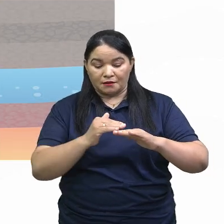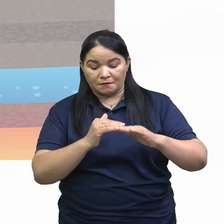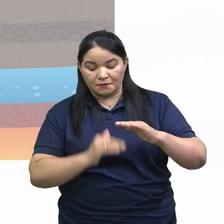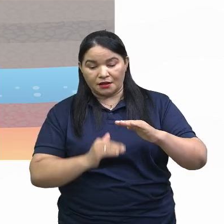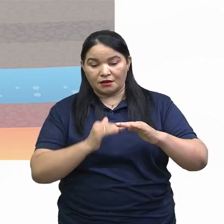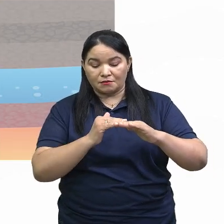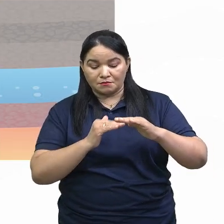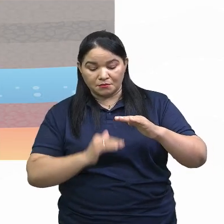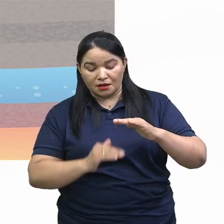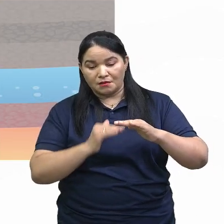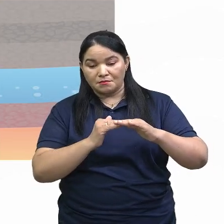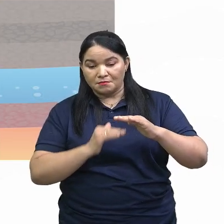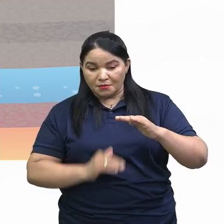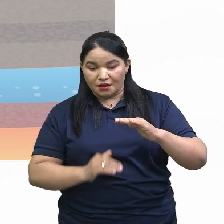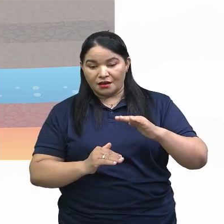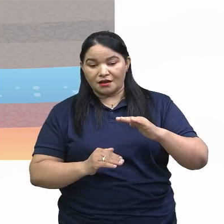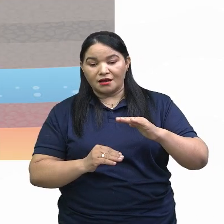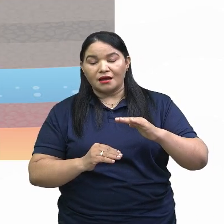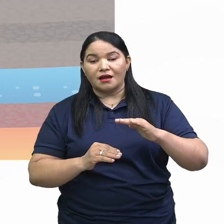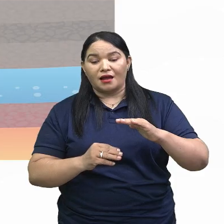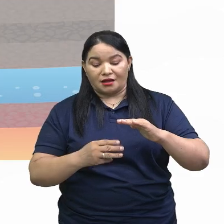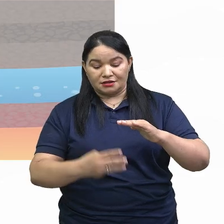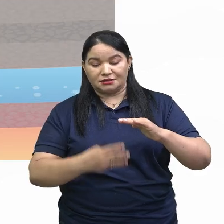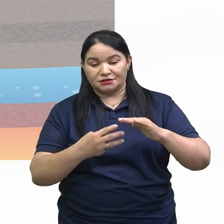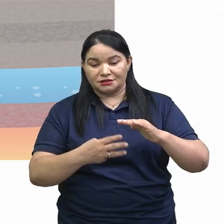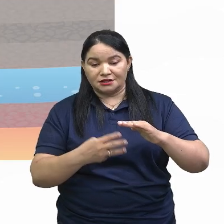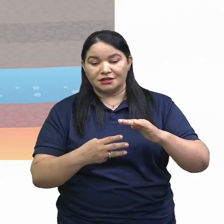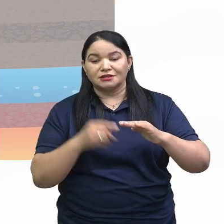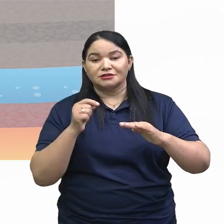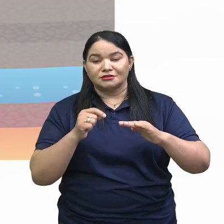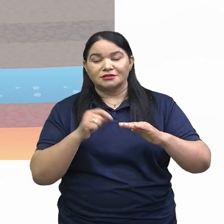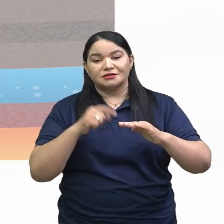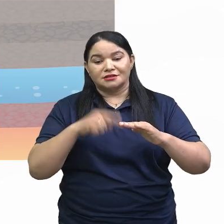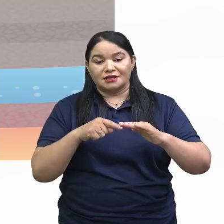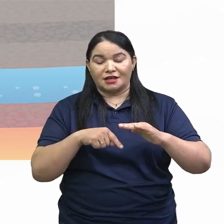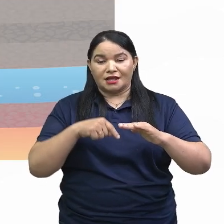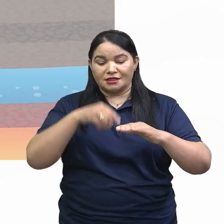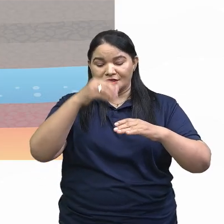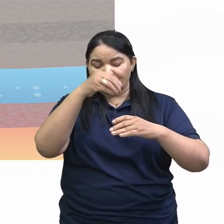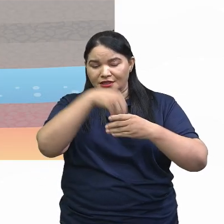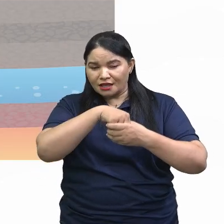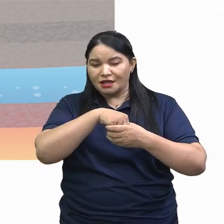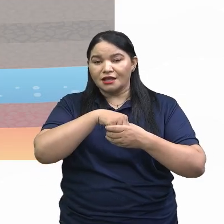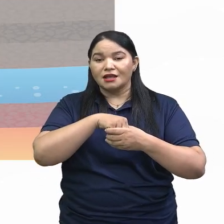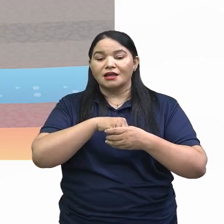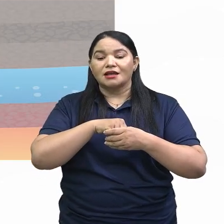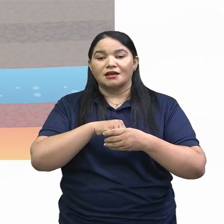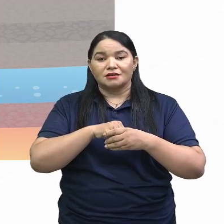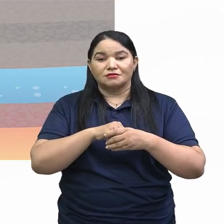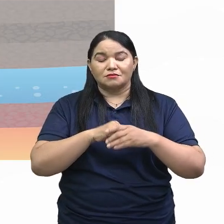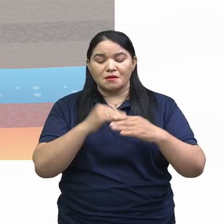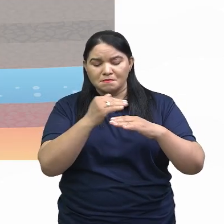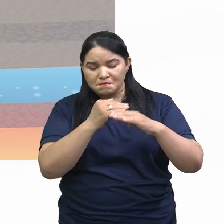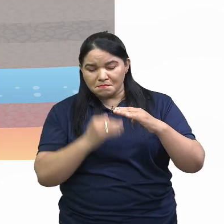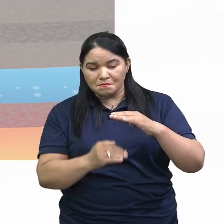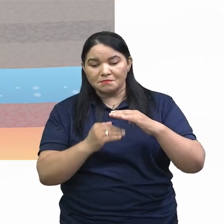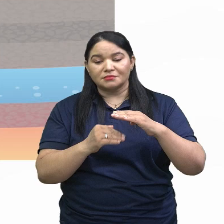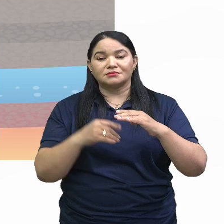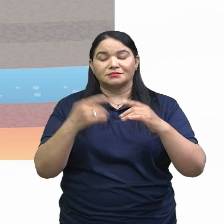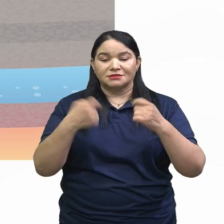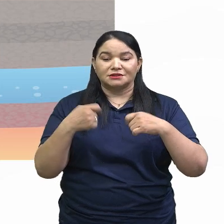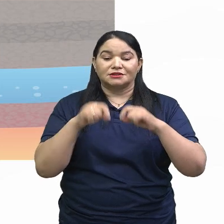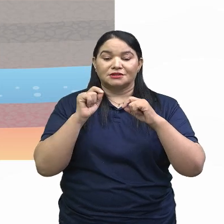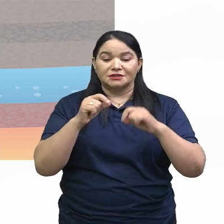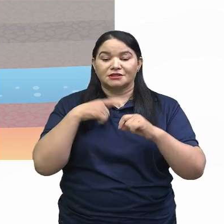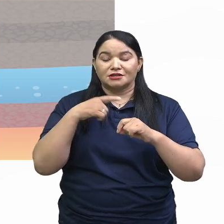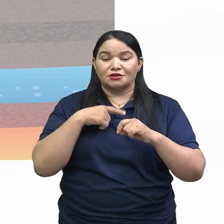nessa rocha quente, esse magma, ele está mais ali interno. E é por isso que é necessário, né, que tenha